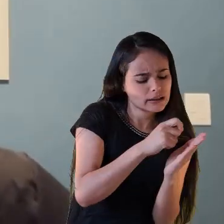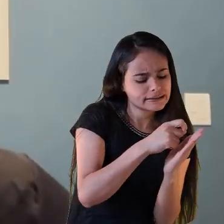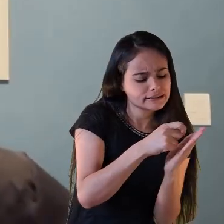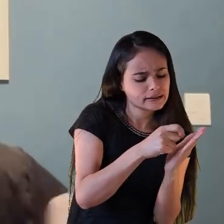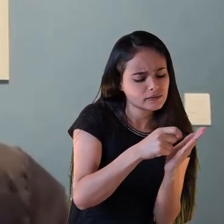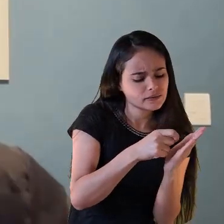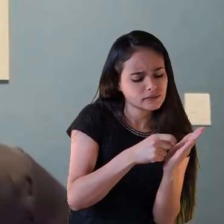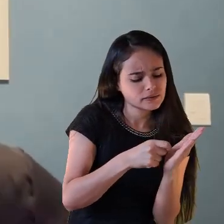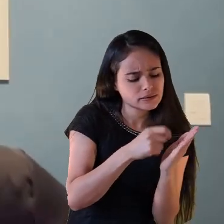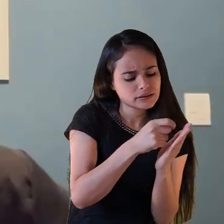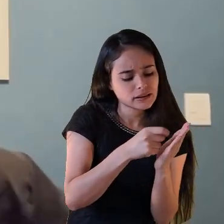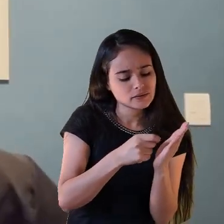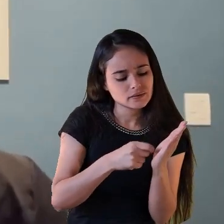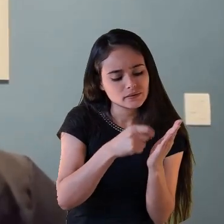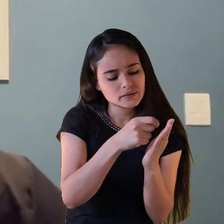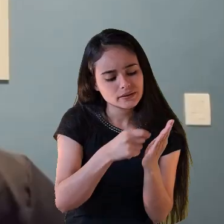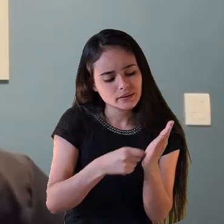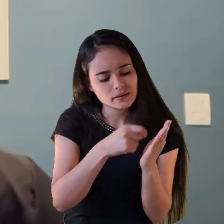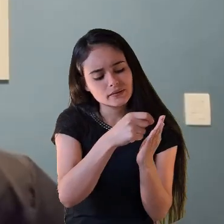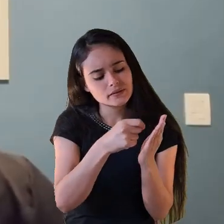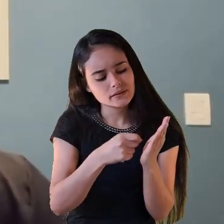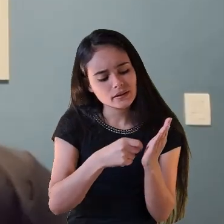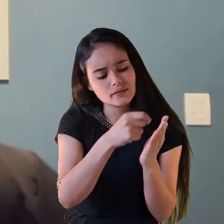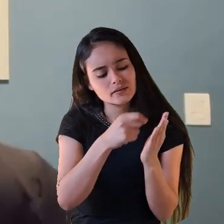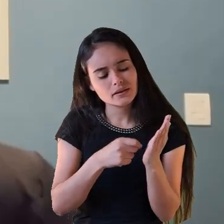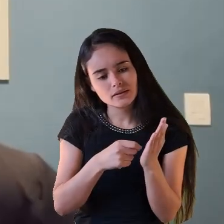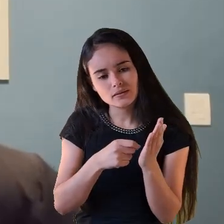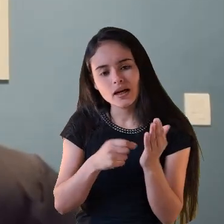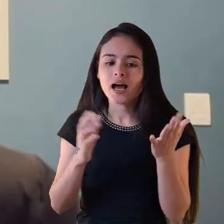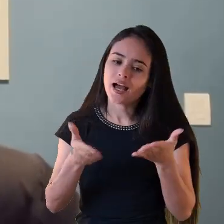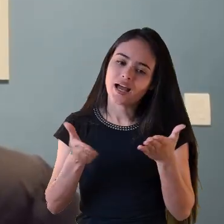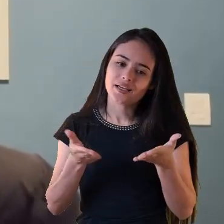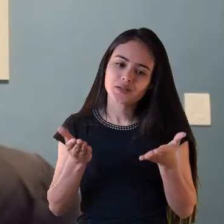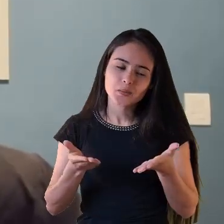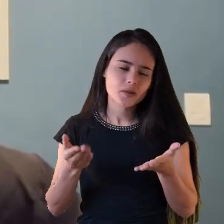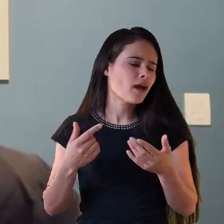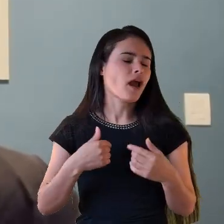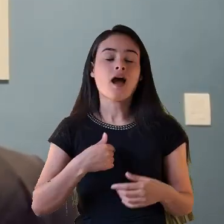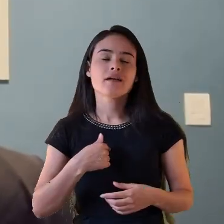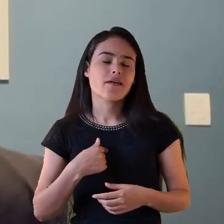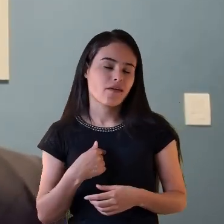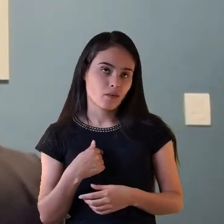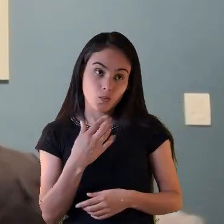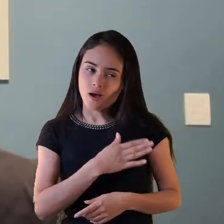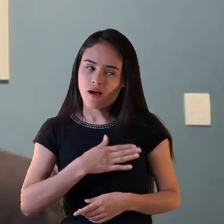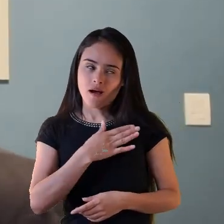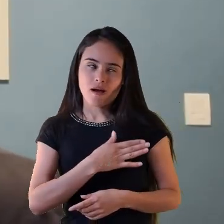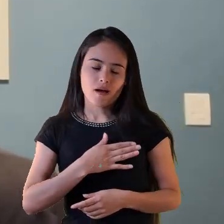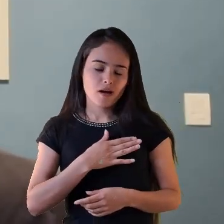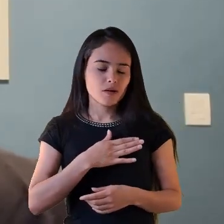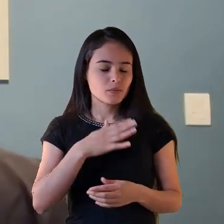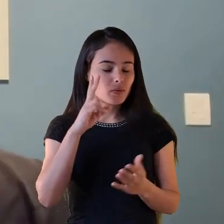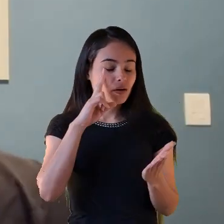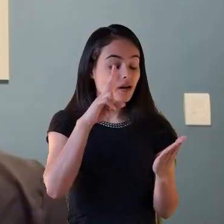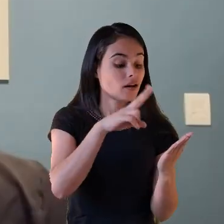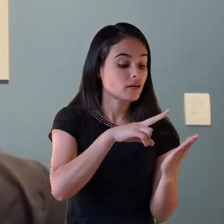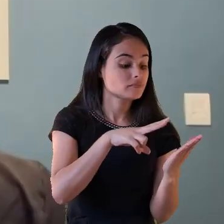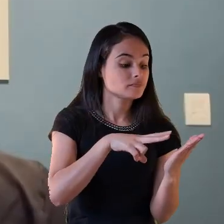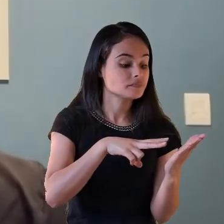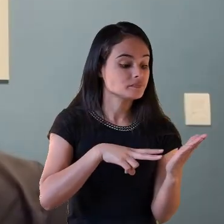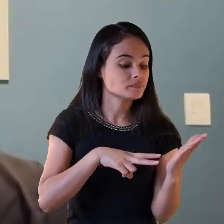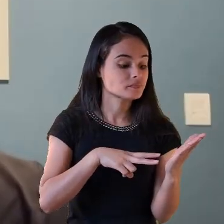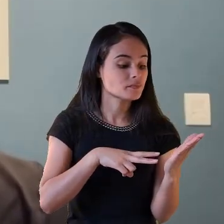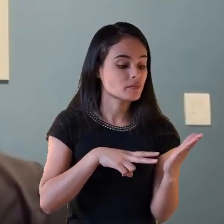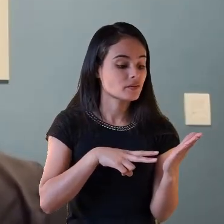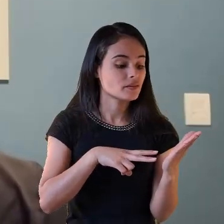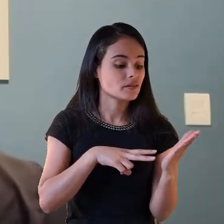transpor isso para as páginas foi algo que me empolgou muito, que eu gosto muito de ler, né? Enfim, imagino que vocês aqui nesse incrível